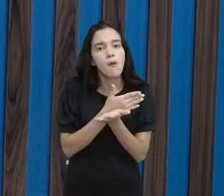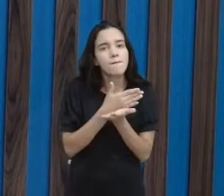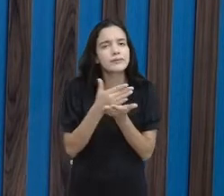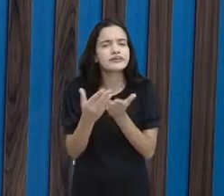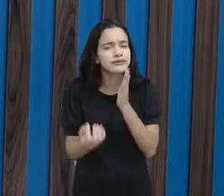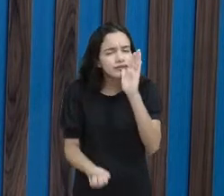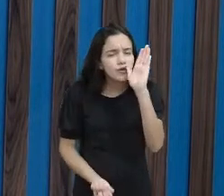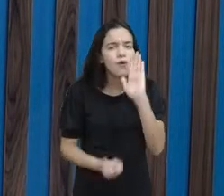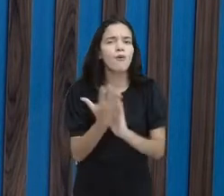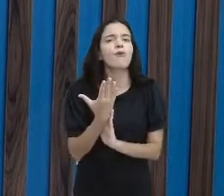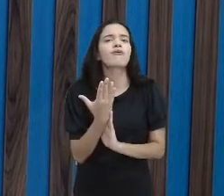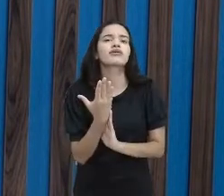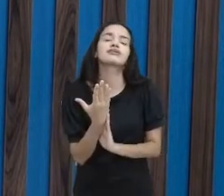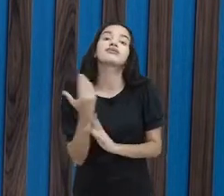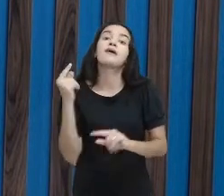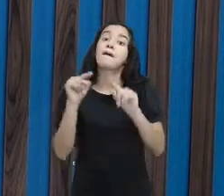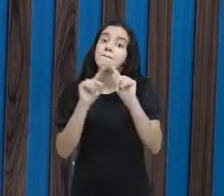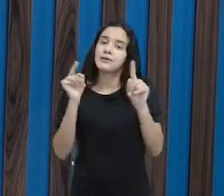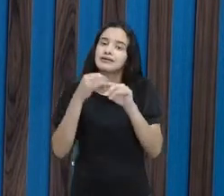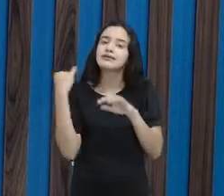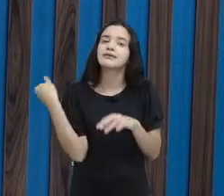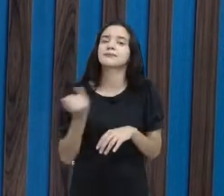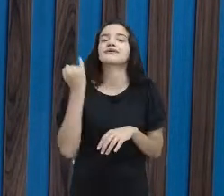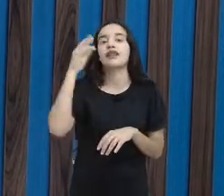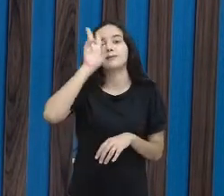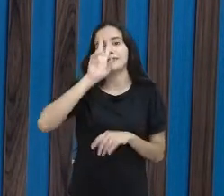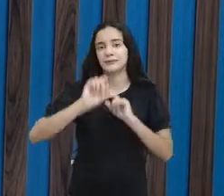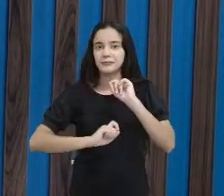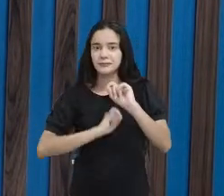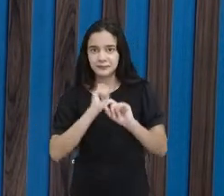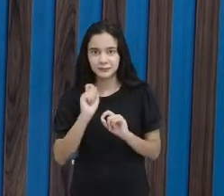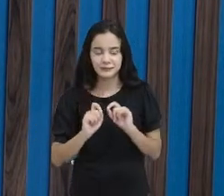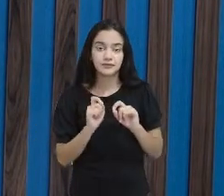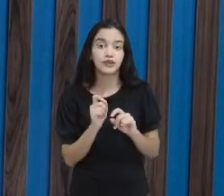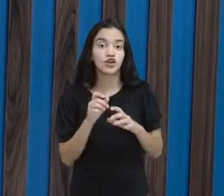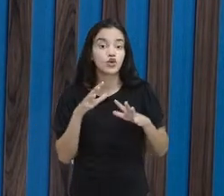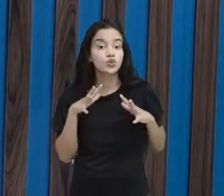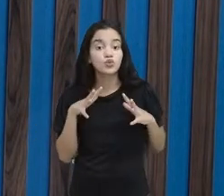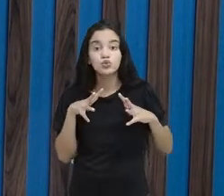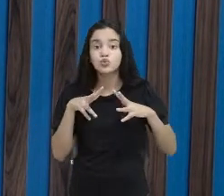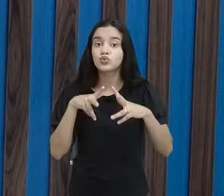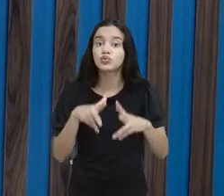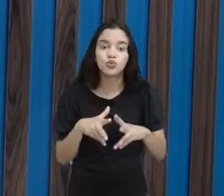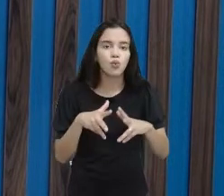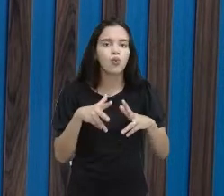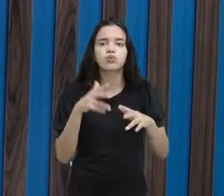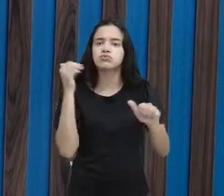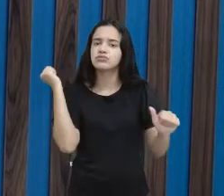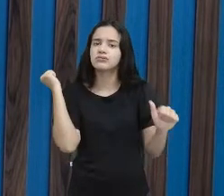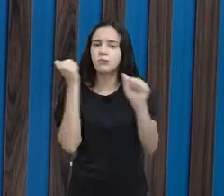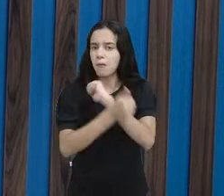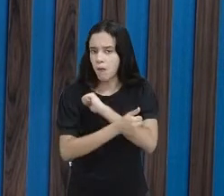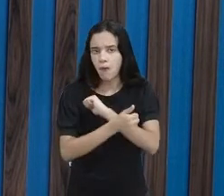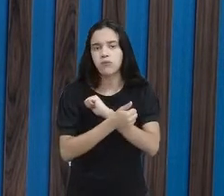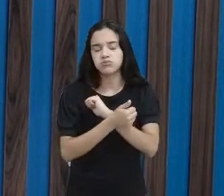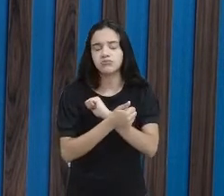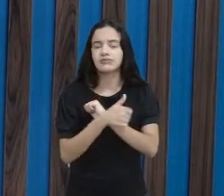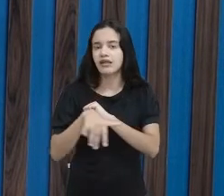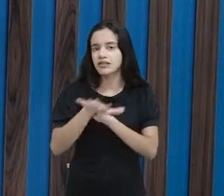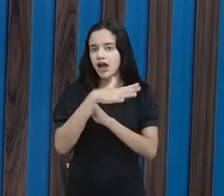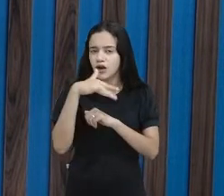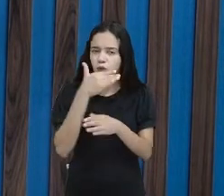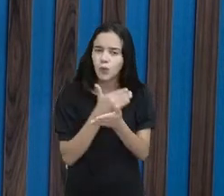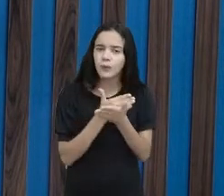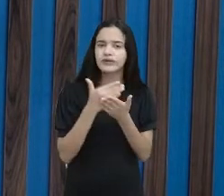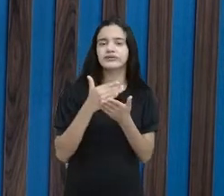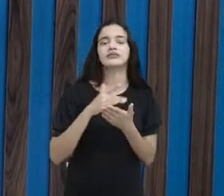deram origem, né? Mas é importante lembrar também que tudo, né, todas as modalidades esportivas, quando